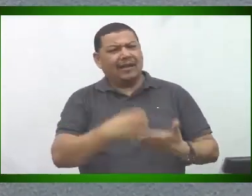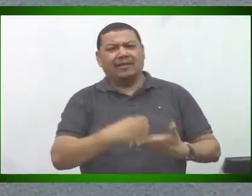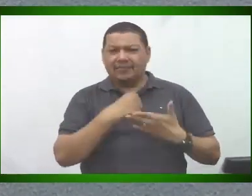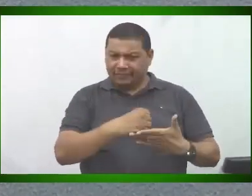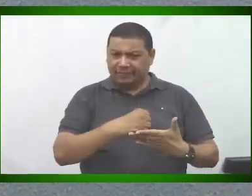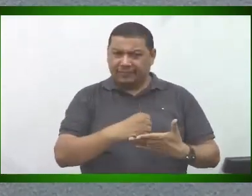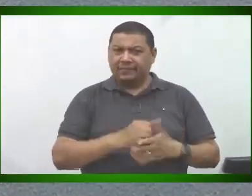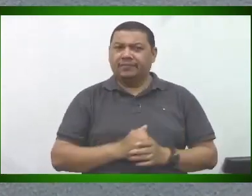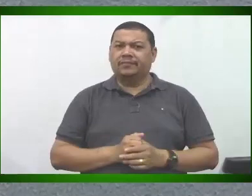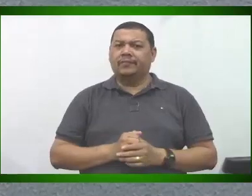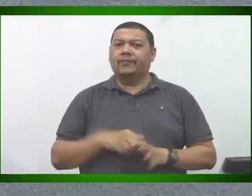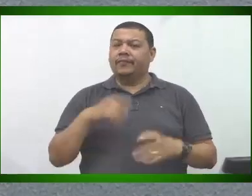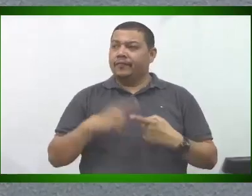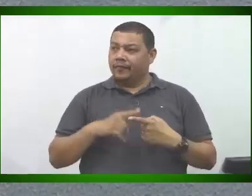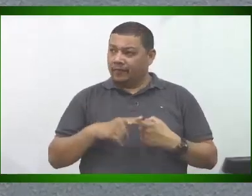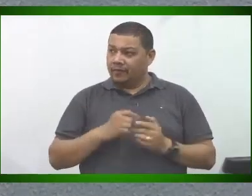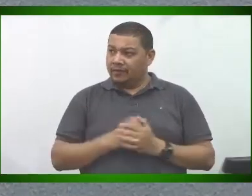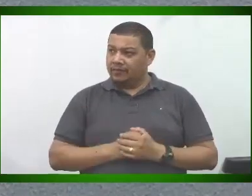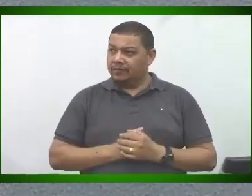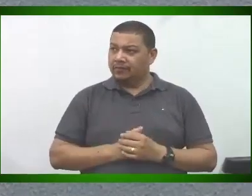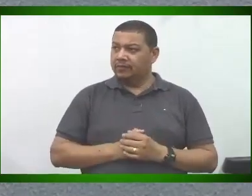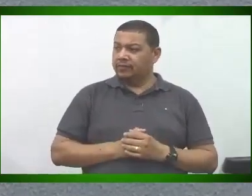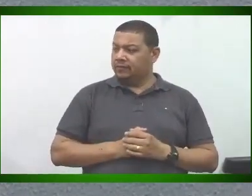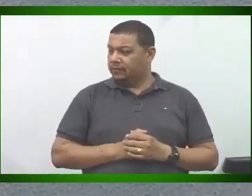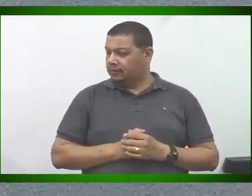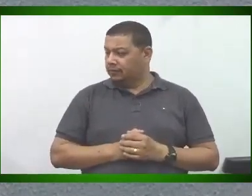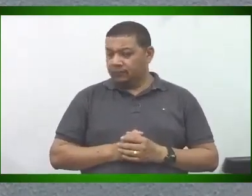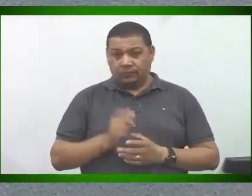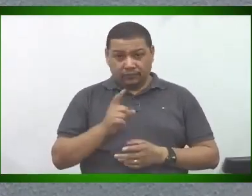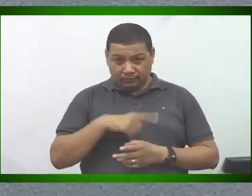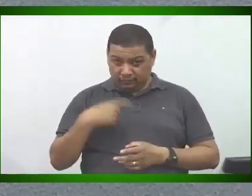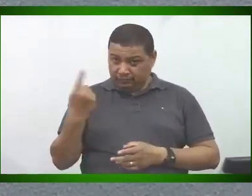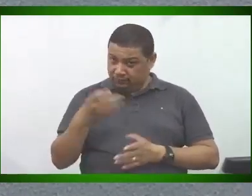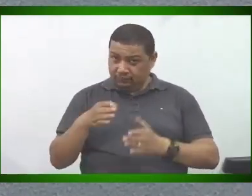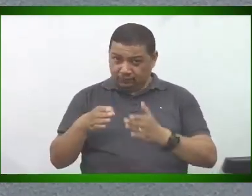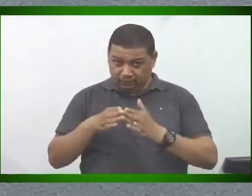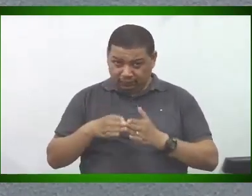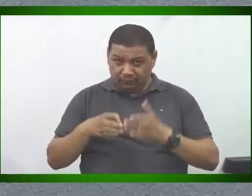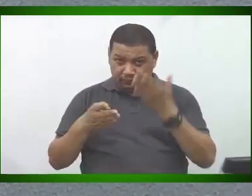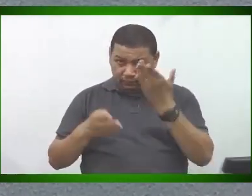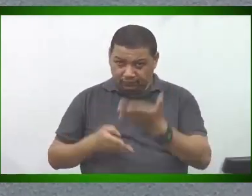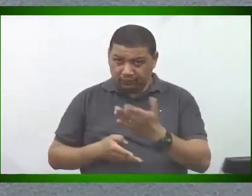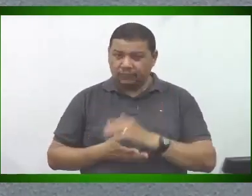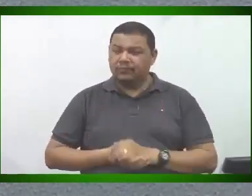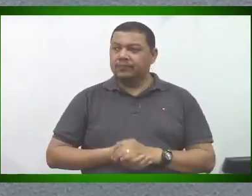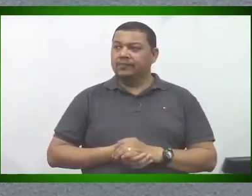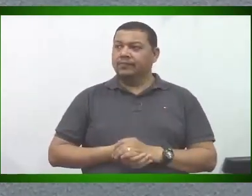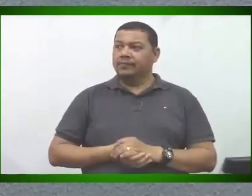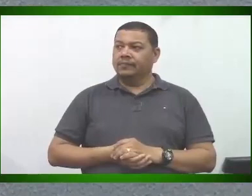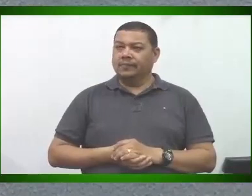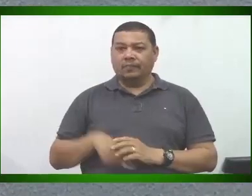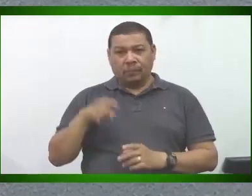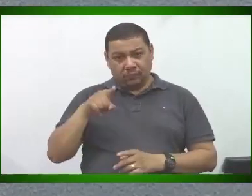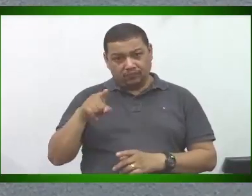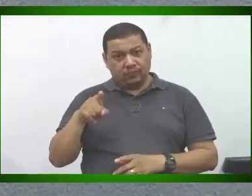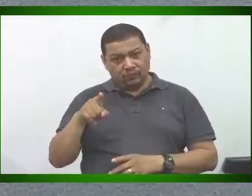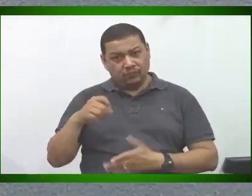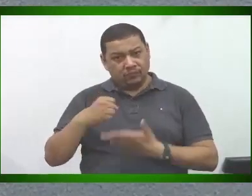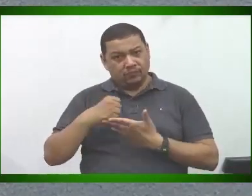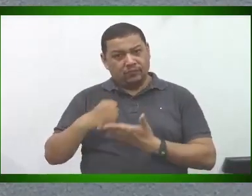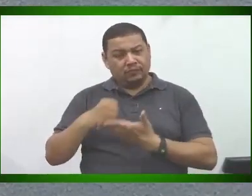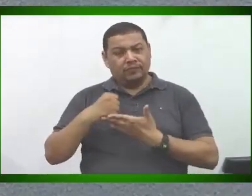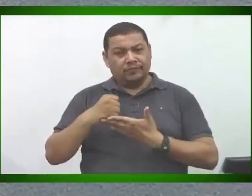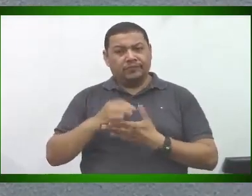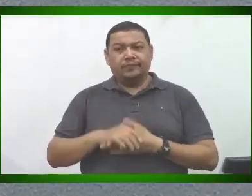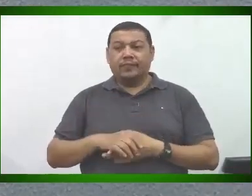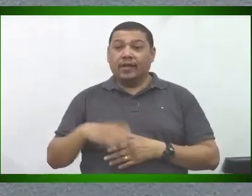com a nossa equipe nesse sentido. É tudo que nós temos pedido aí para o senhor, em nome do União Cacoalense, o senhor tem atendido, e